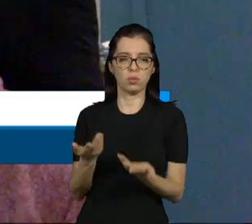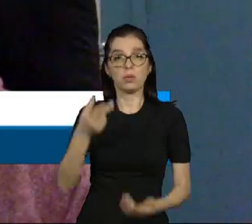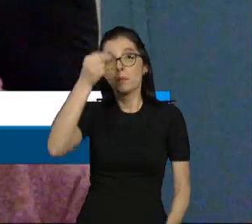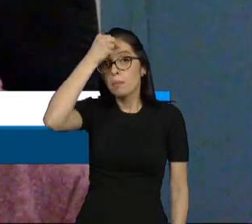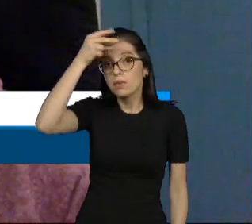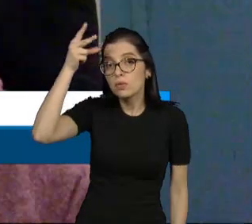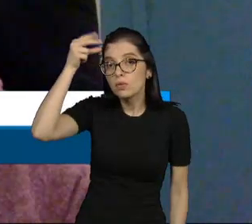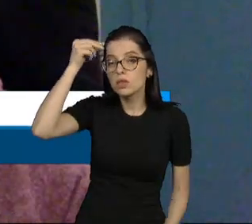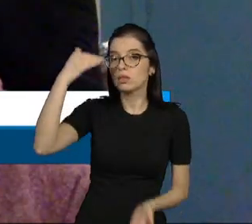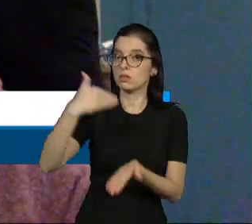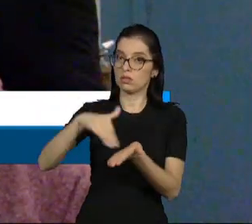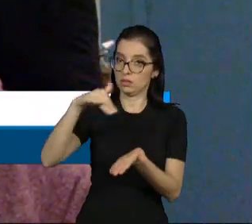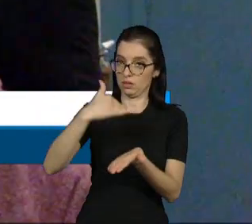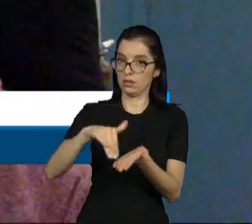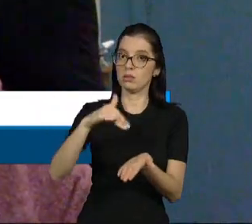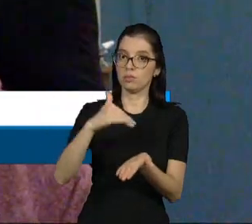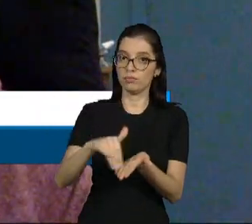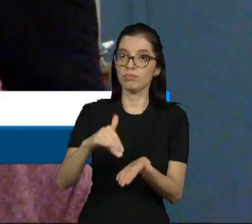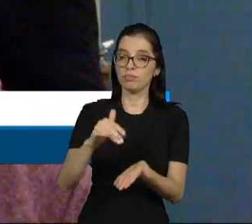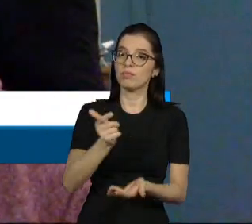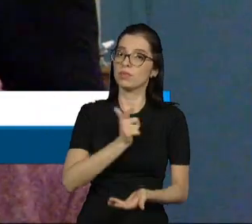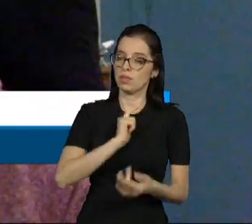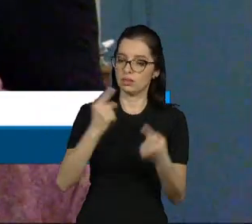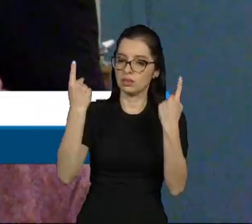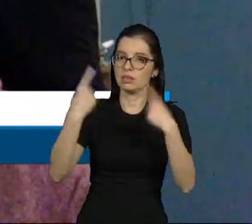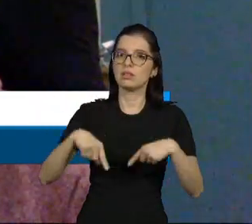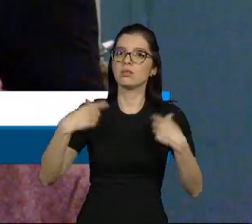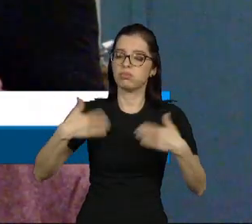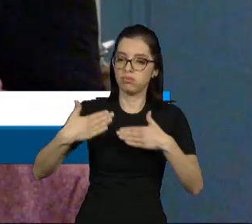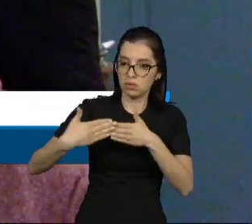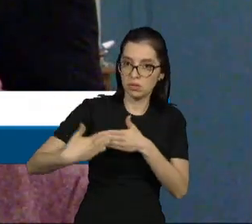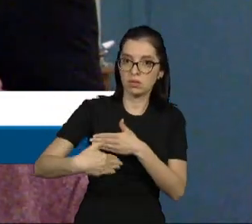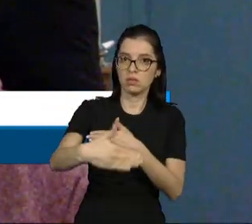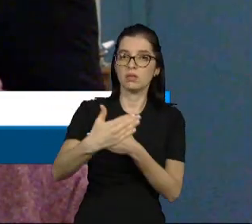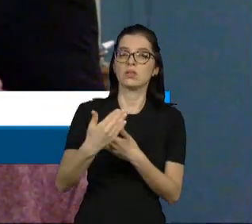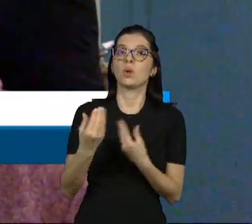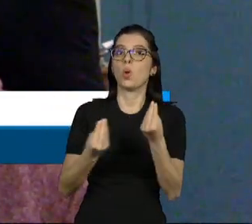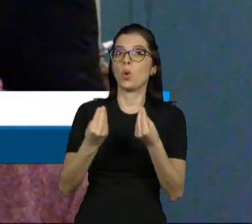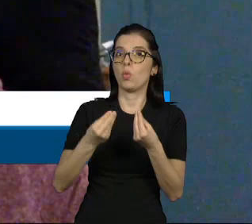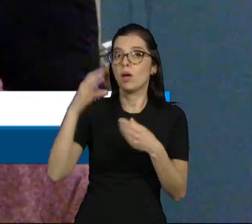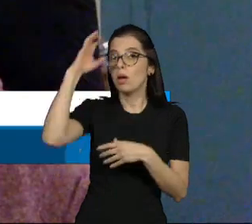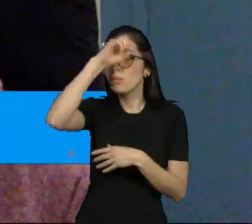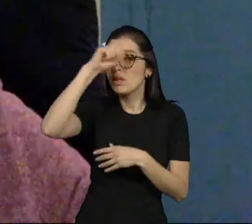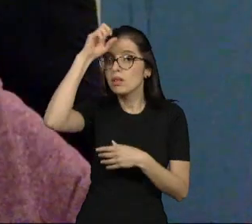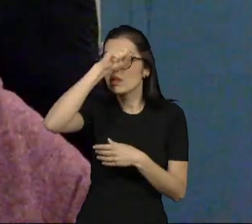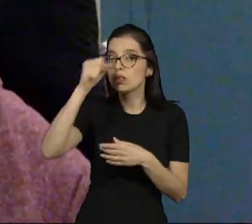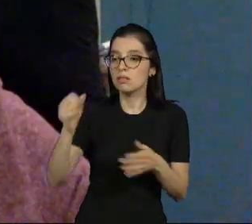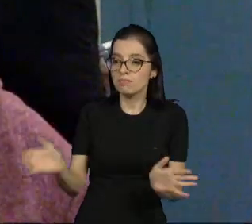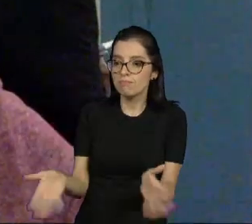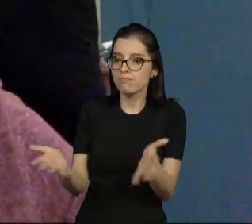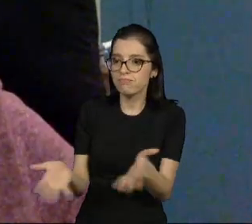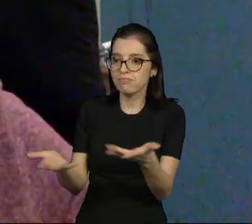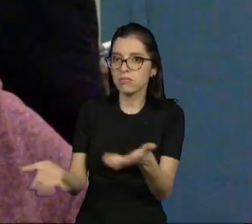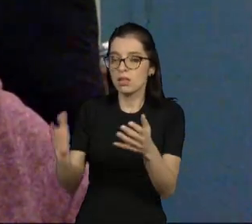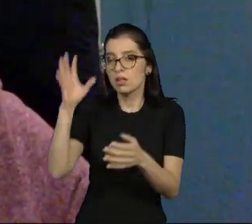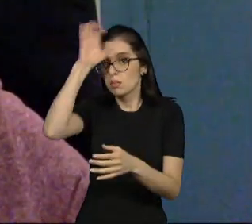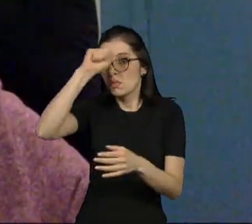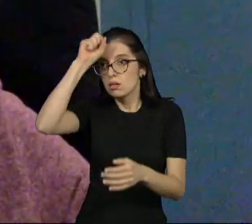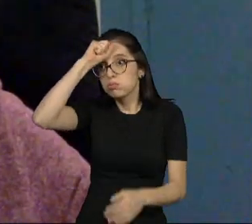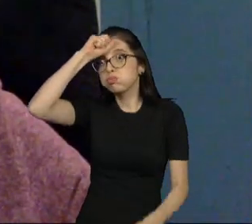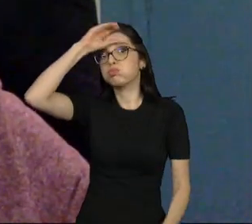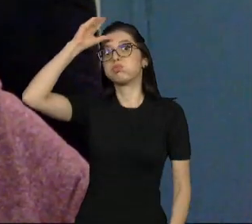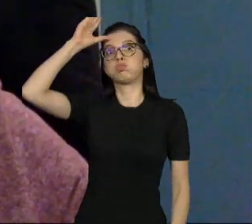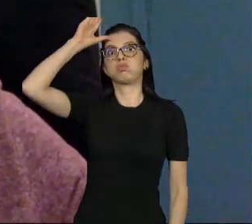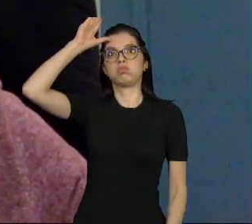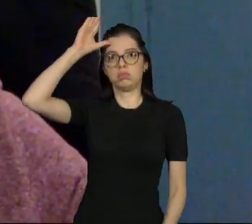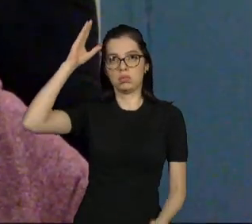educação, vão ter um grande desafio pela frente, que é recuperar esse aprendizado que ficou para trás. Inevitavelmente a gente vai ter